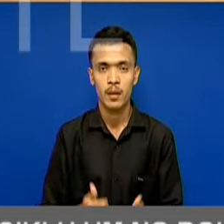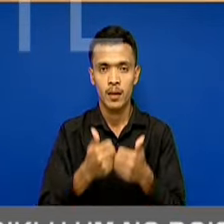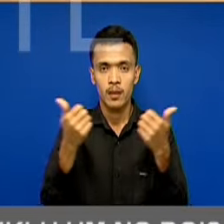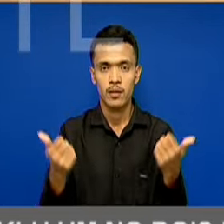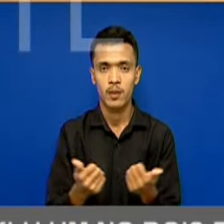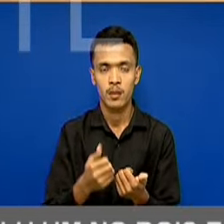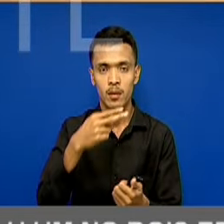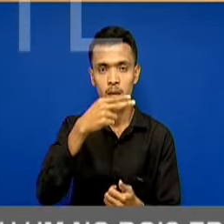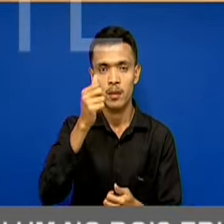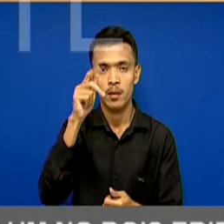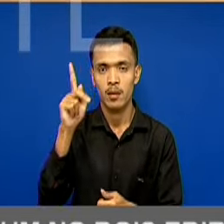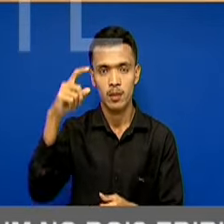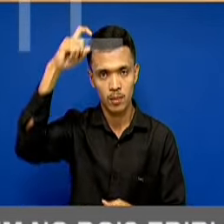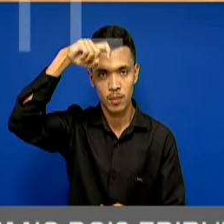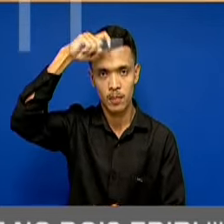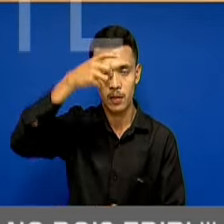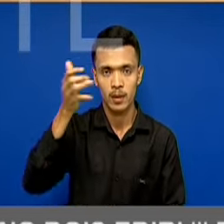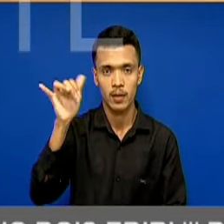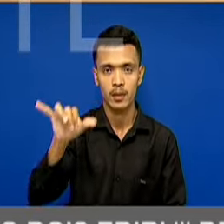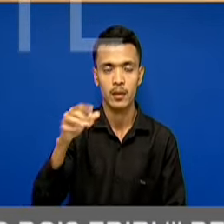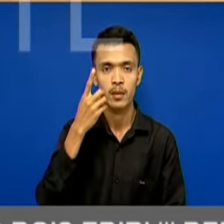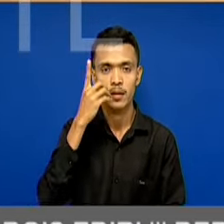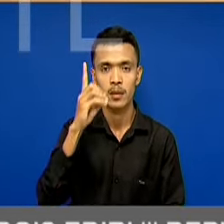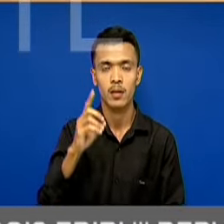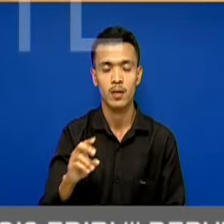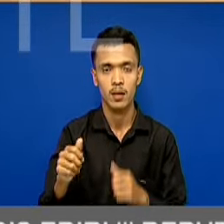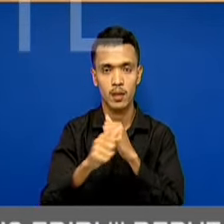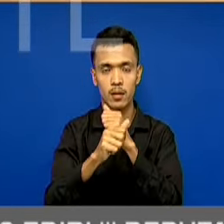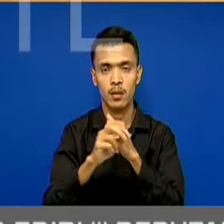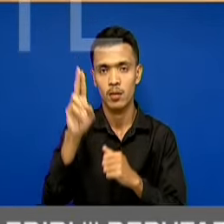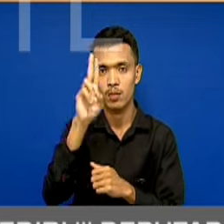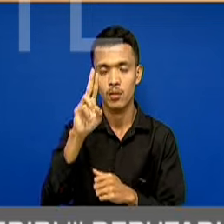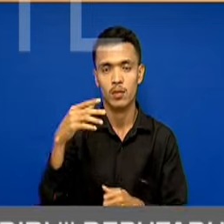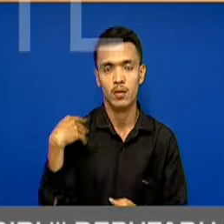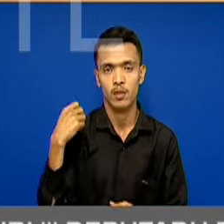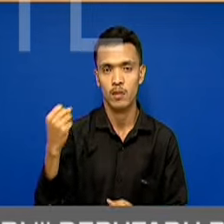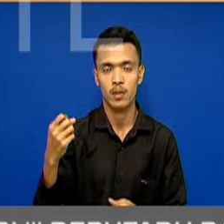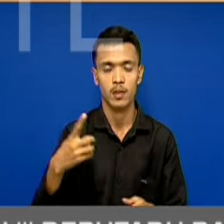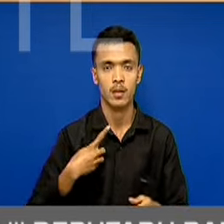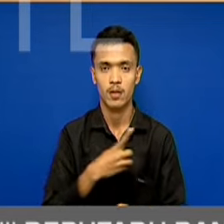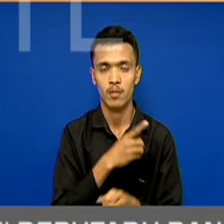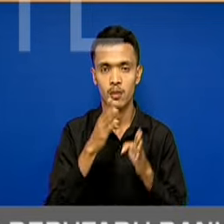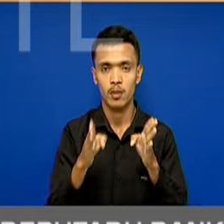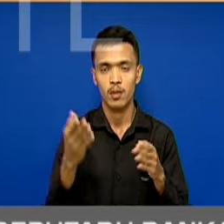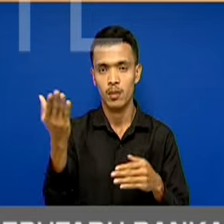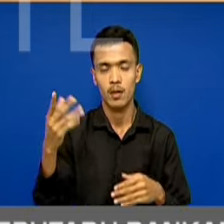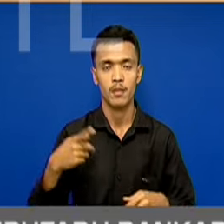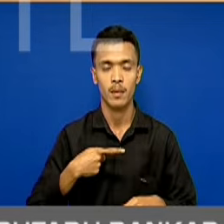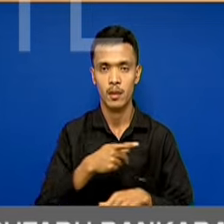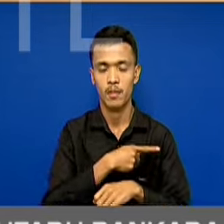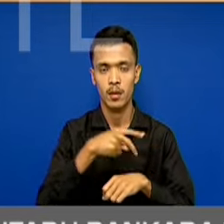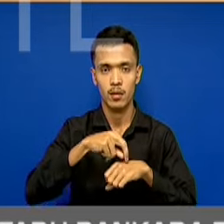Associação RAC no Academista se reconsidera actos uso-força, o deputado ia uma foco no Parlamento Nacional, la